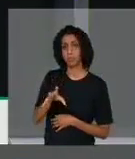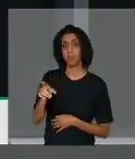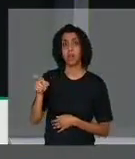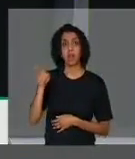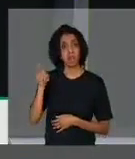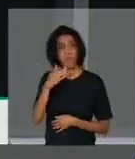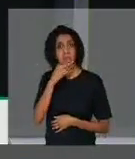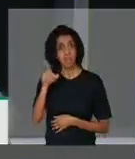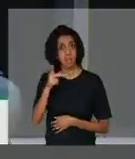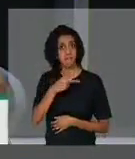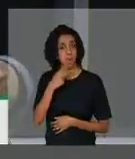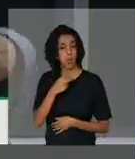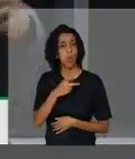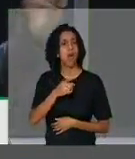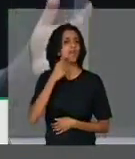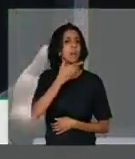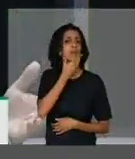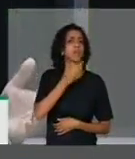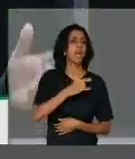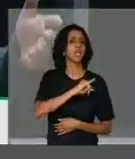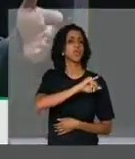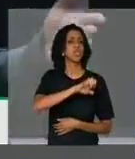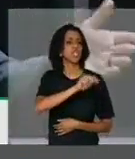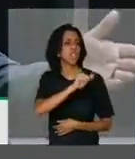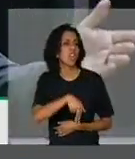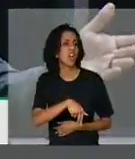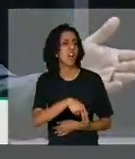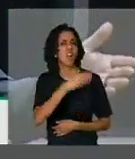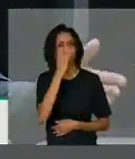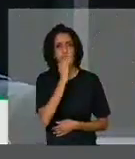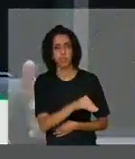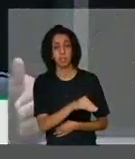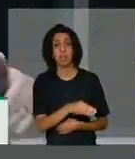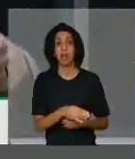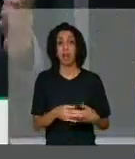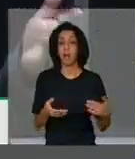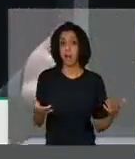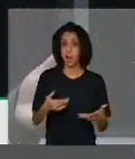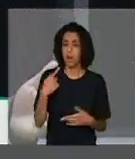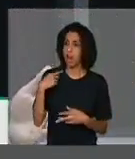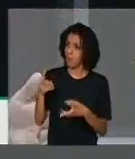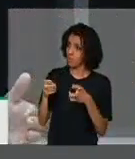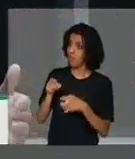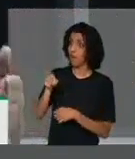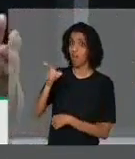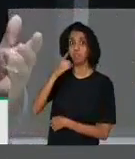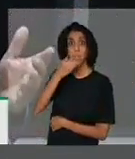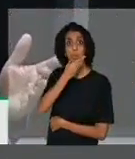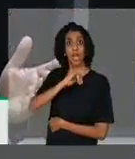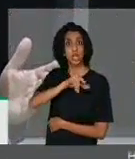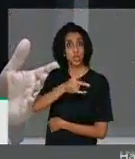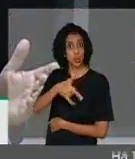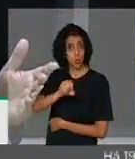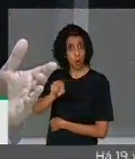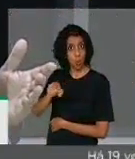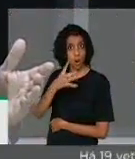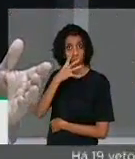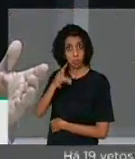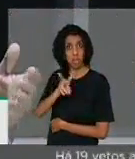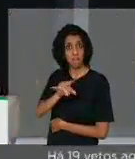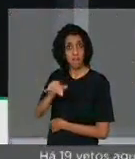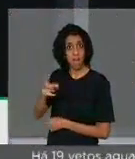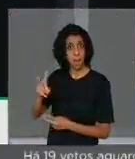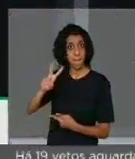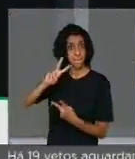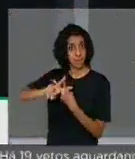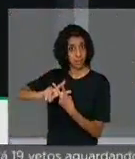nosso colega, deputado Jean Willis, fazia parte da escória da humanidade e agora, pelo que li, está condenado à cadeia.